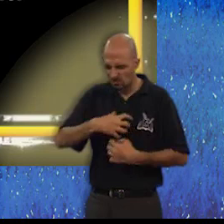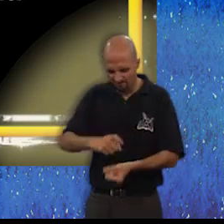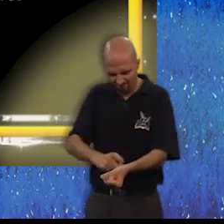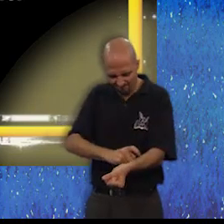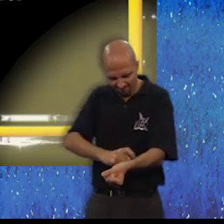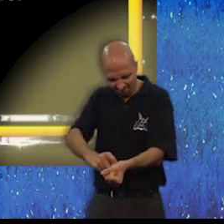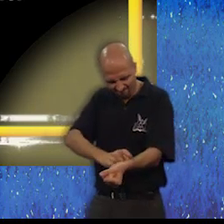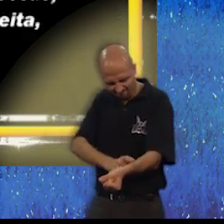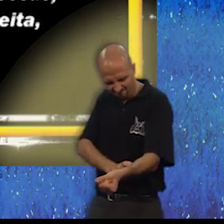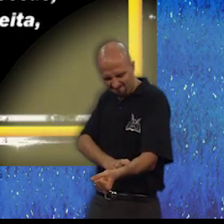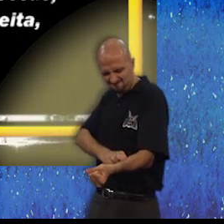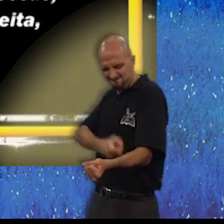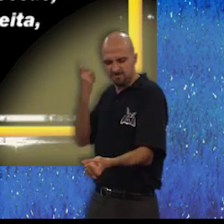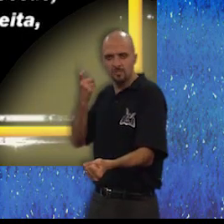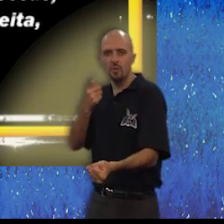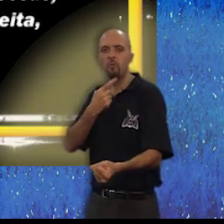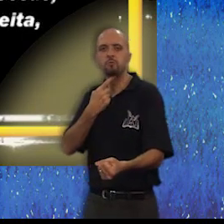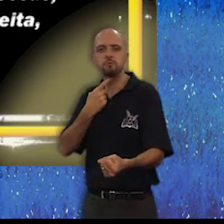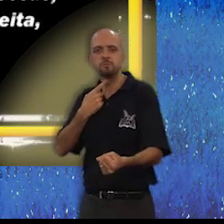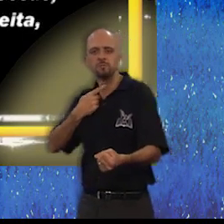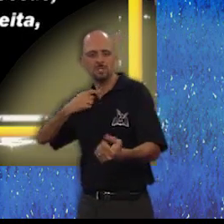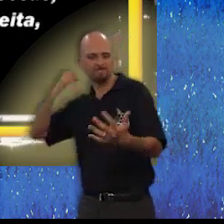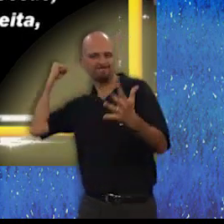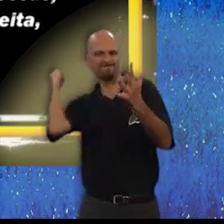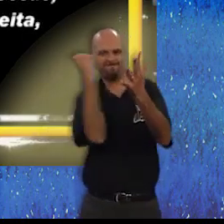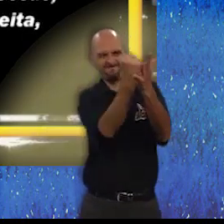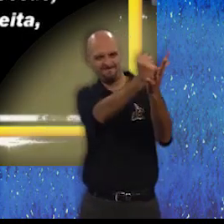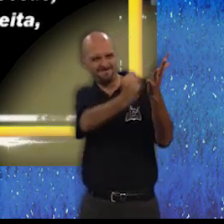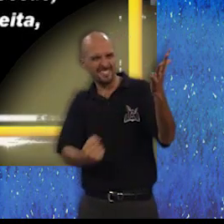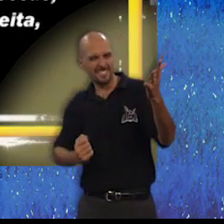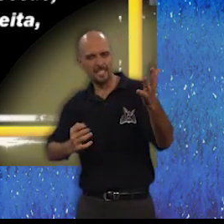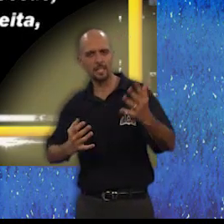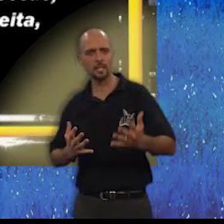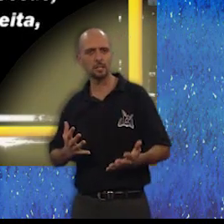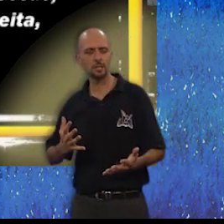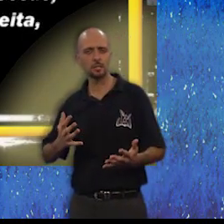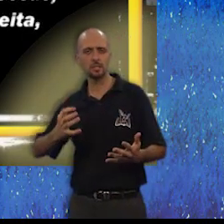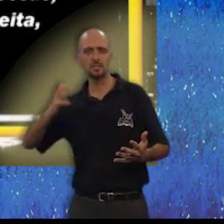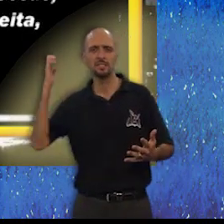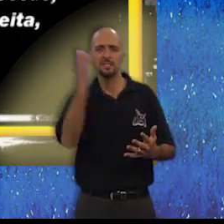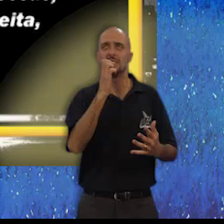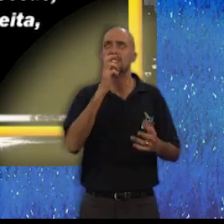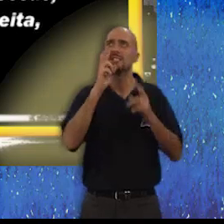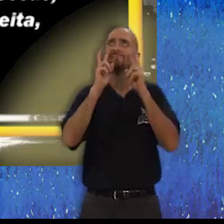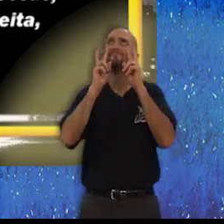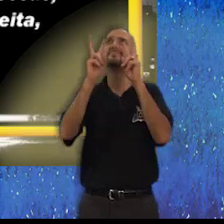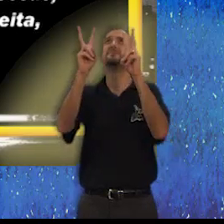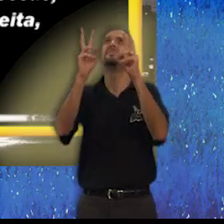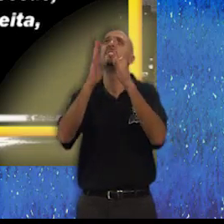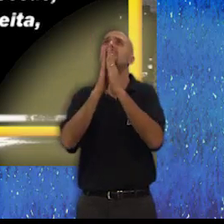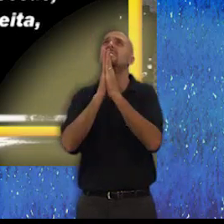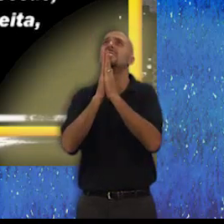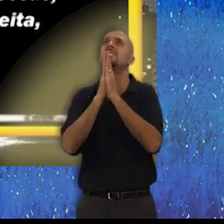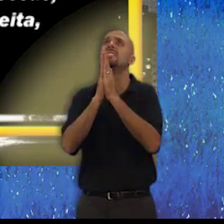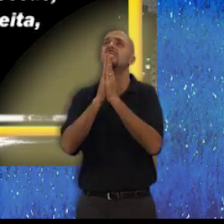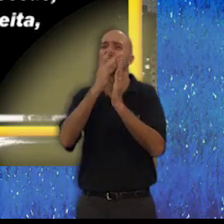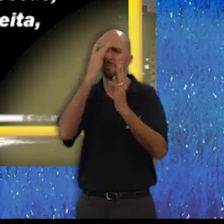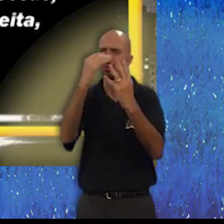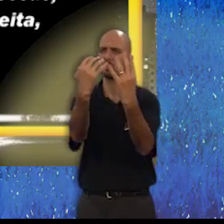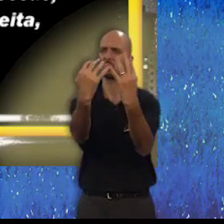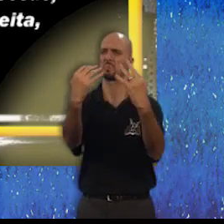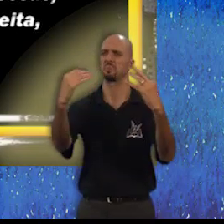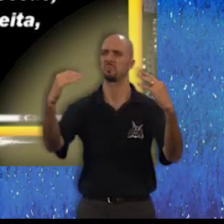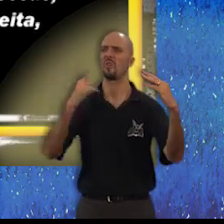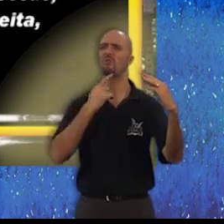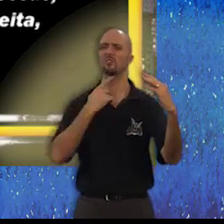dentes contra ele. Mas Estevão, cheio do Espírito Santo, fitou os olhos no céu e viu a glória de Deus e